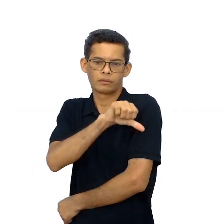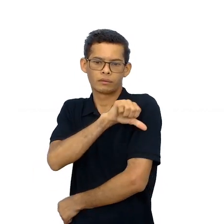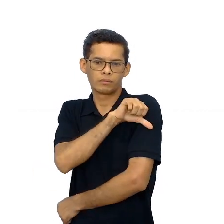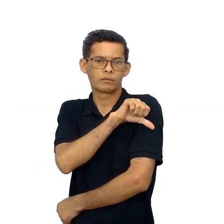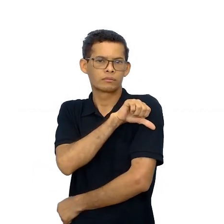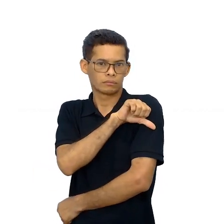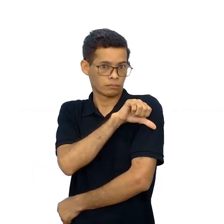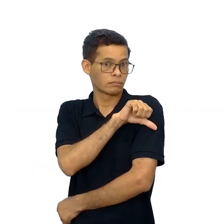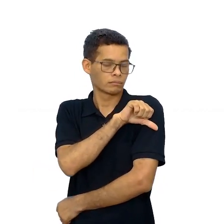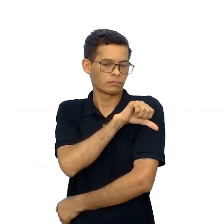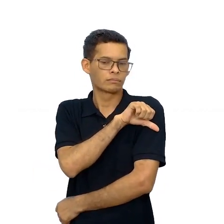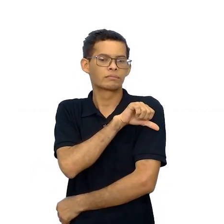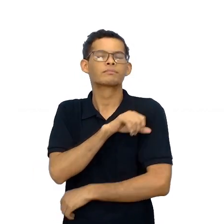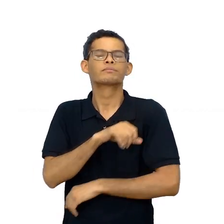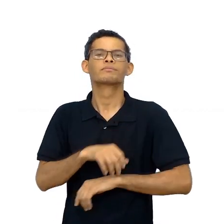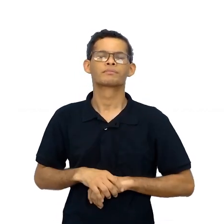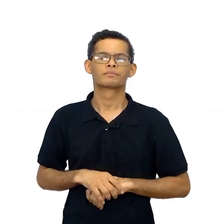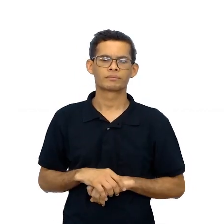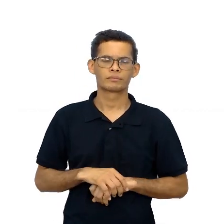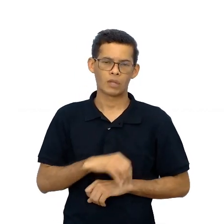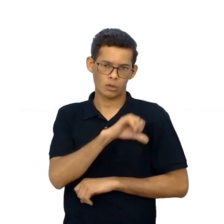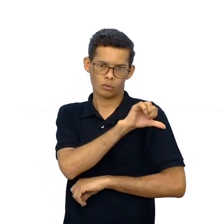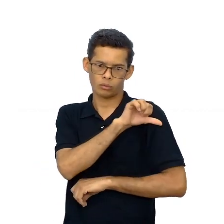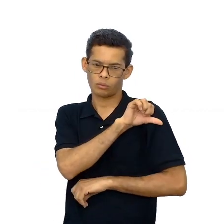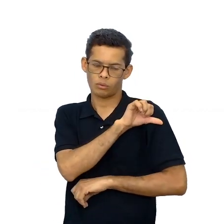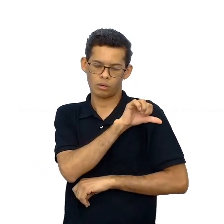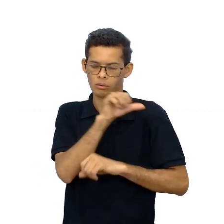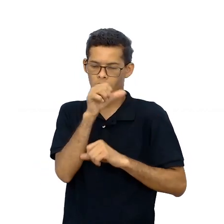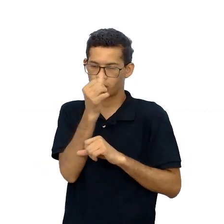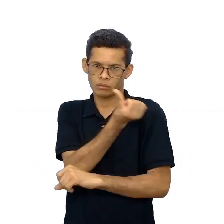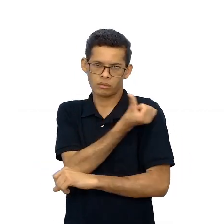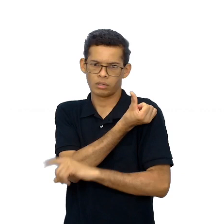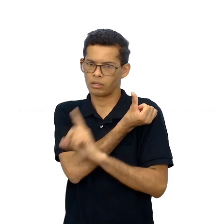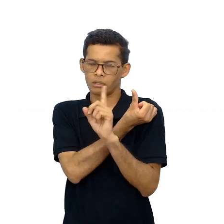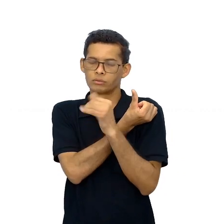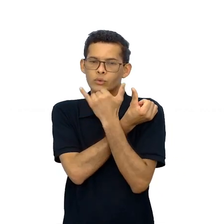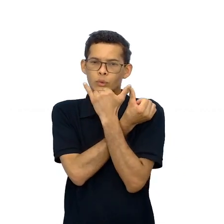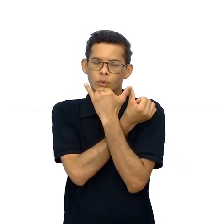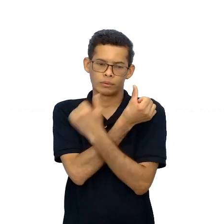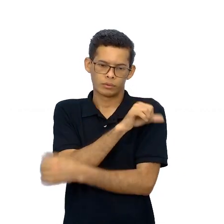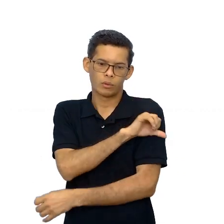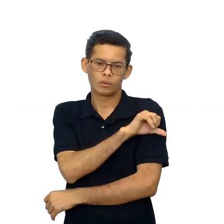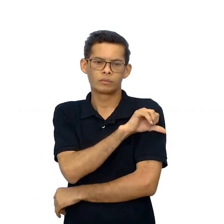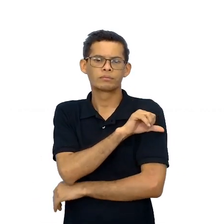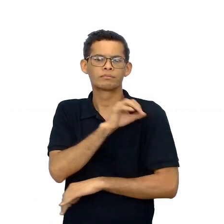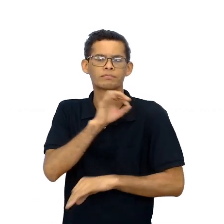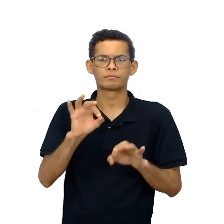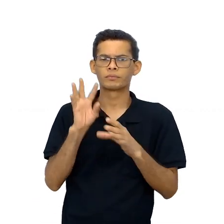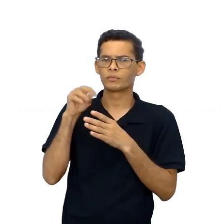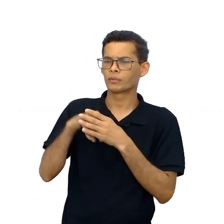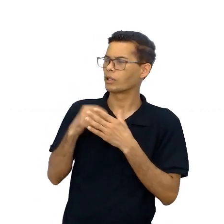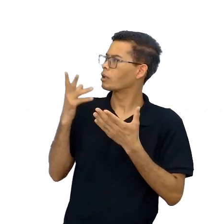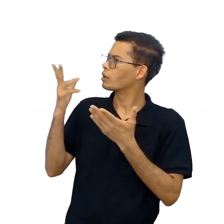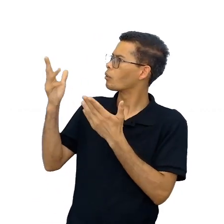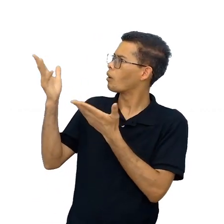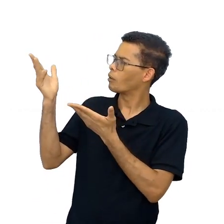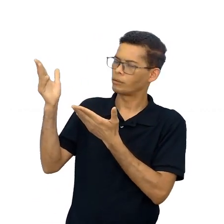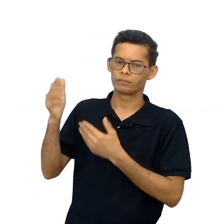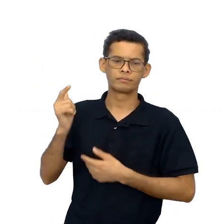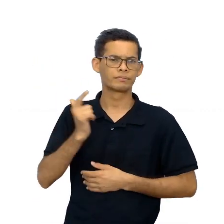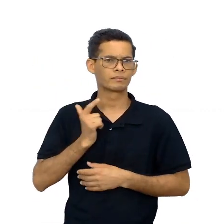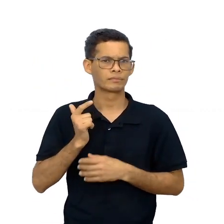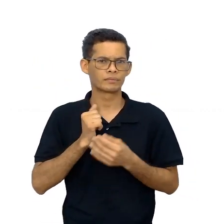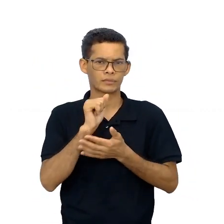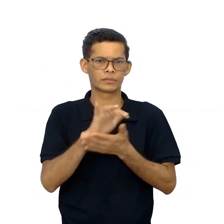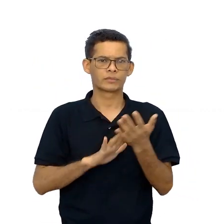Aqui é nono ano, tá? Leio o nono ano aqui, vou pedir para corrigir. Então, a gente tem lá uma atividade do